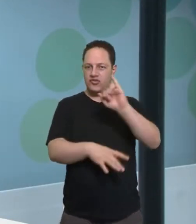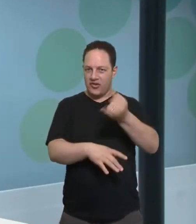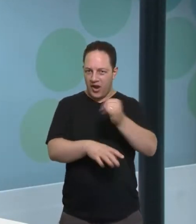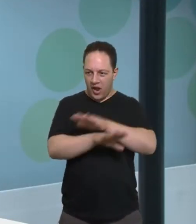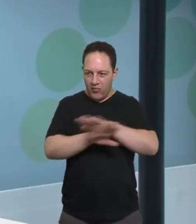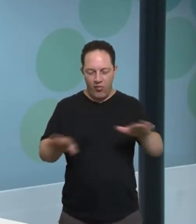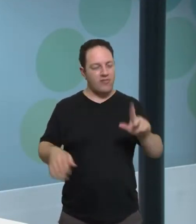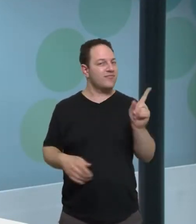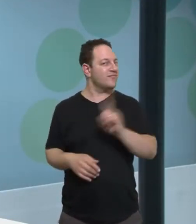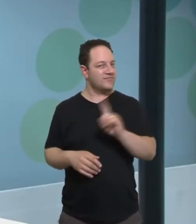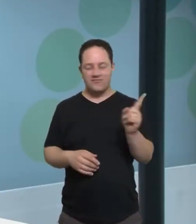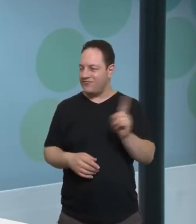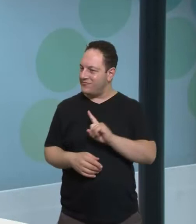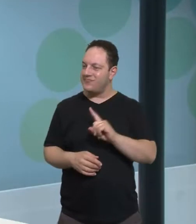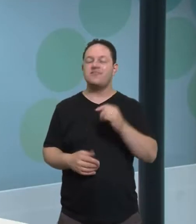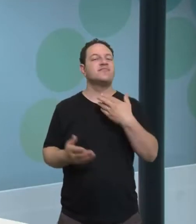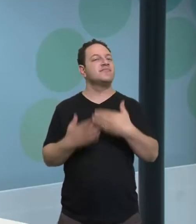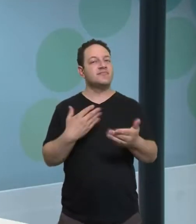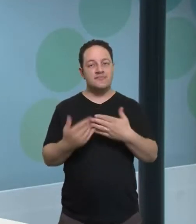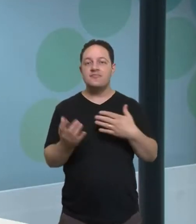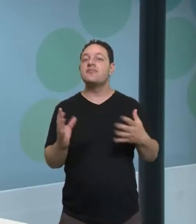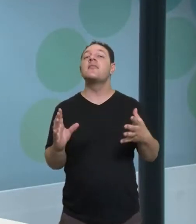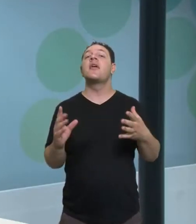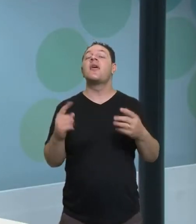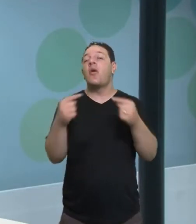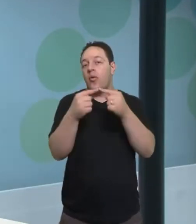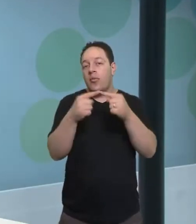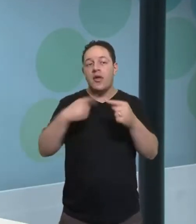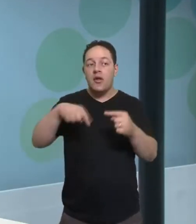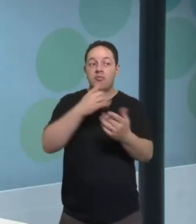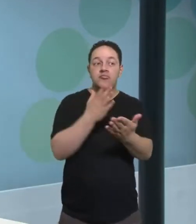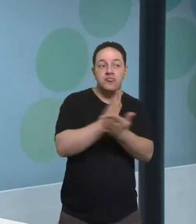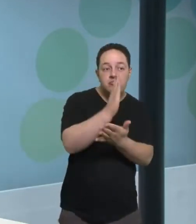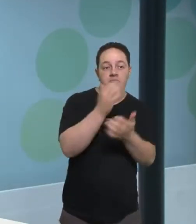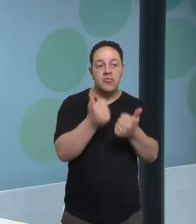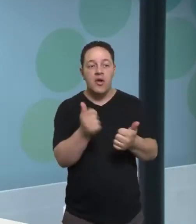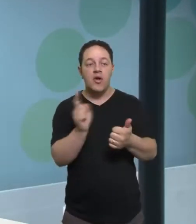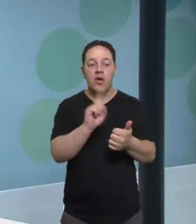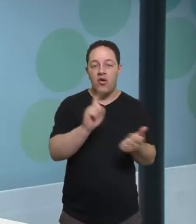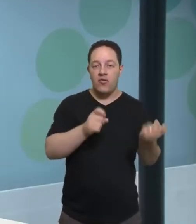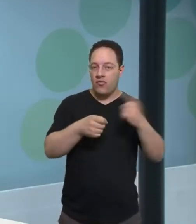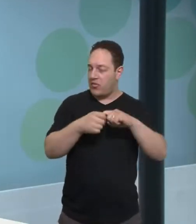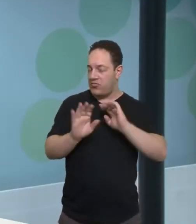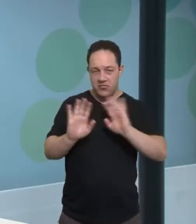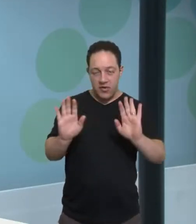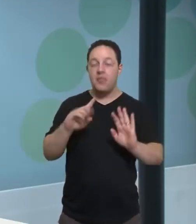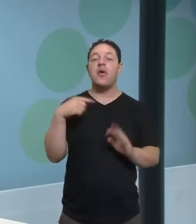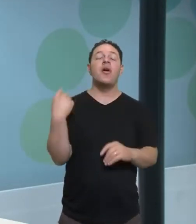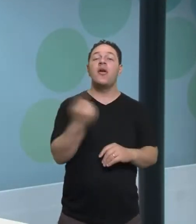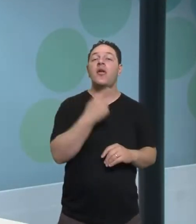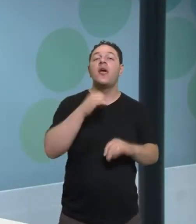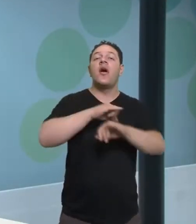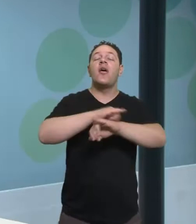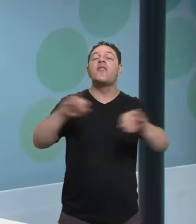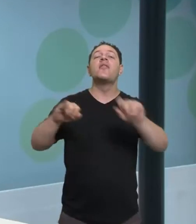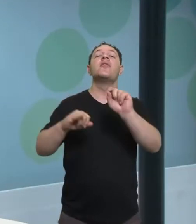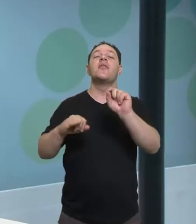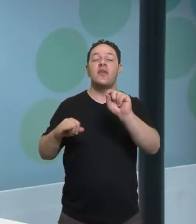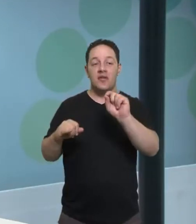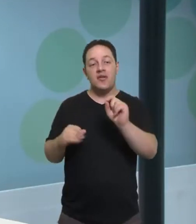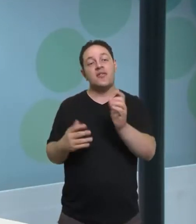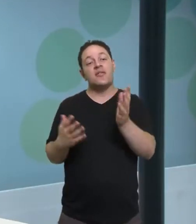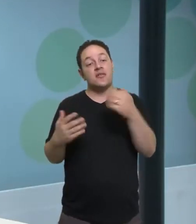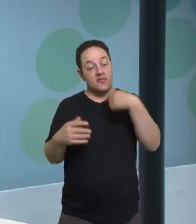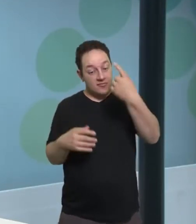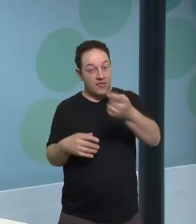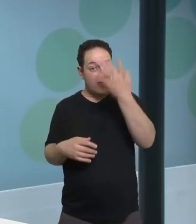que se esteja relacionado a questão da provação Mas o que está querendo o que estamos querendo dizer aqui aqui